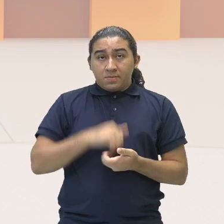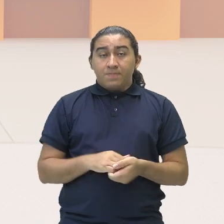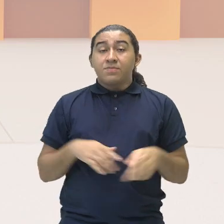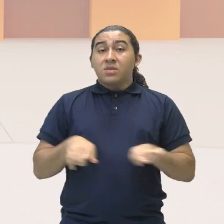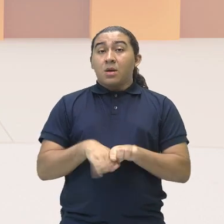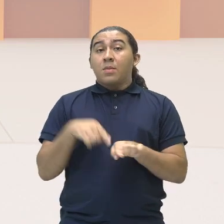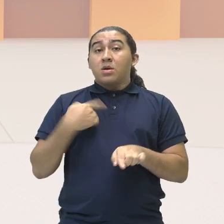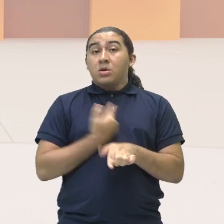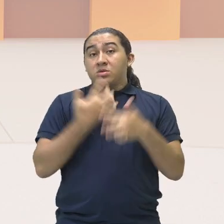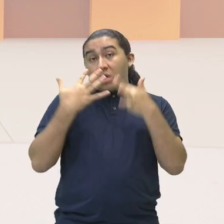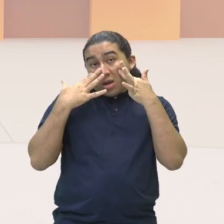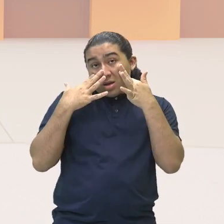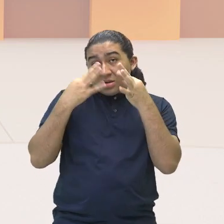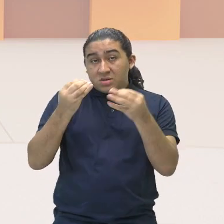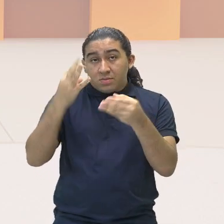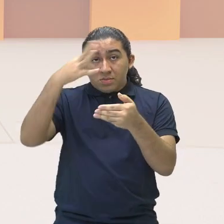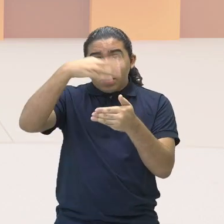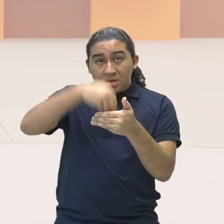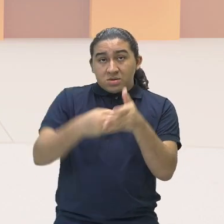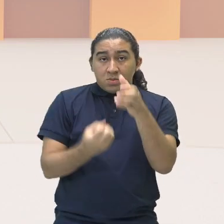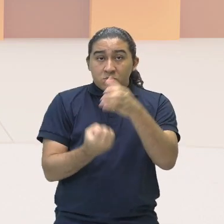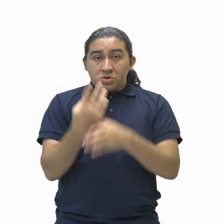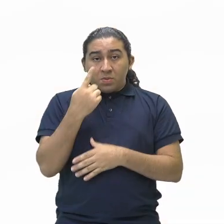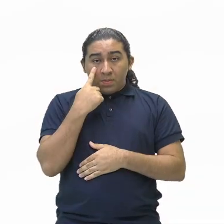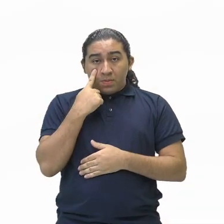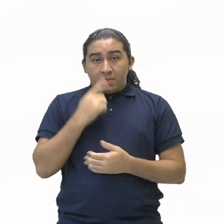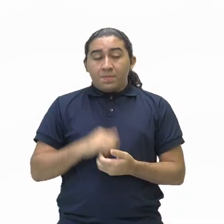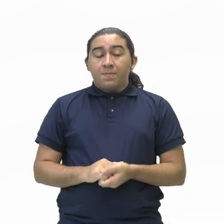os problemas internos na produção.